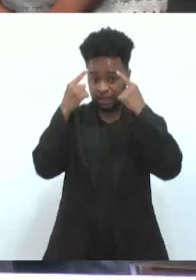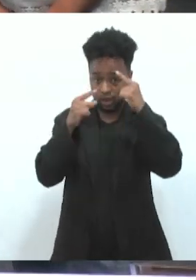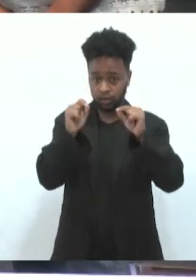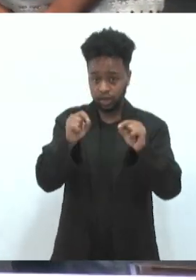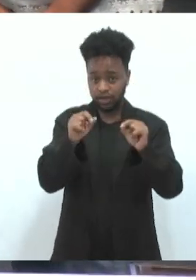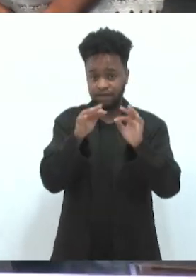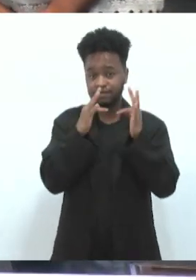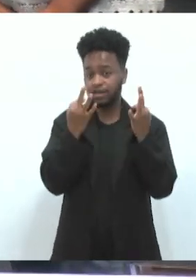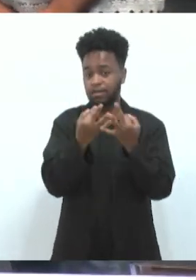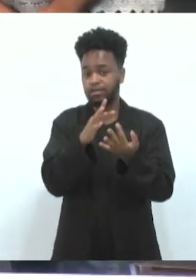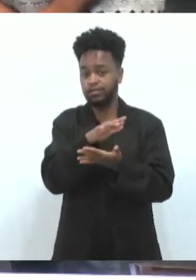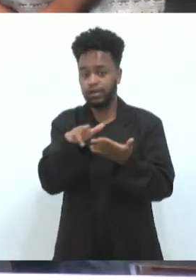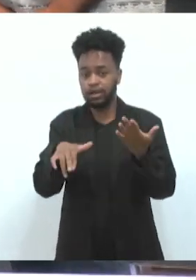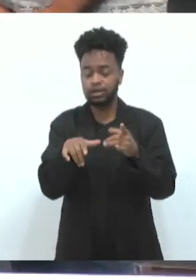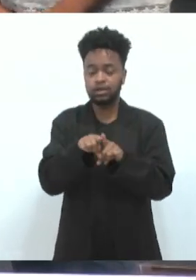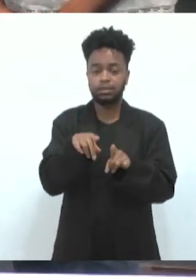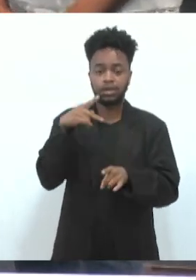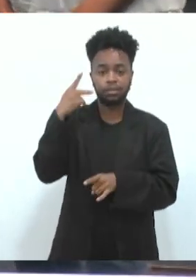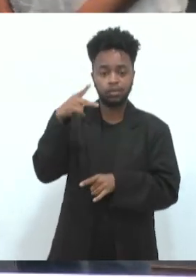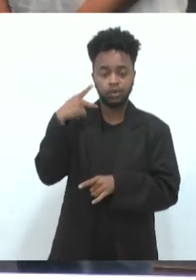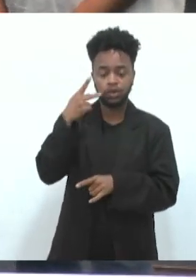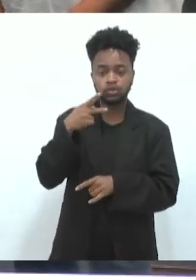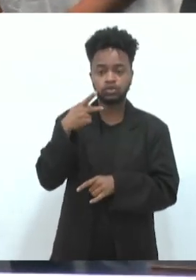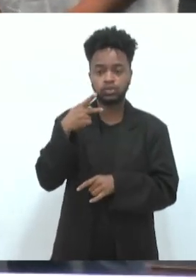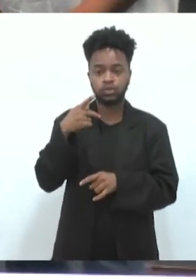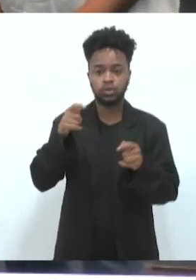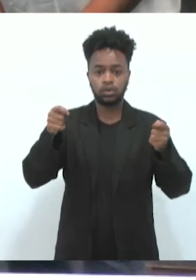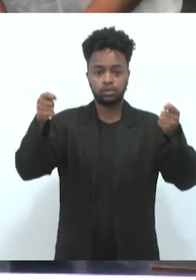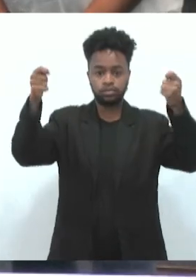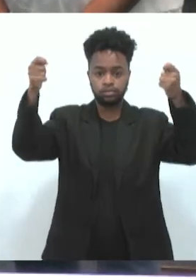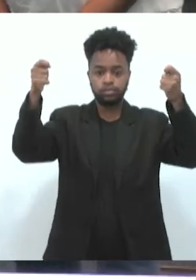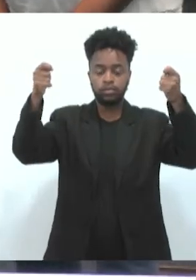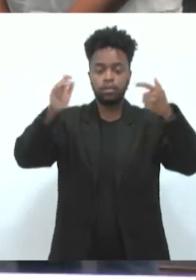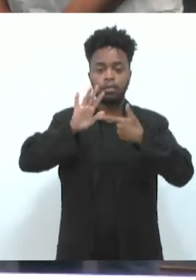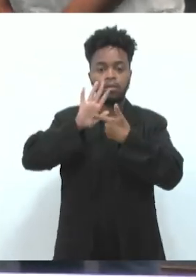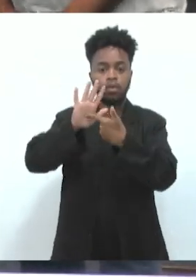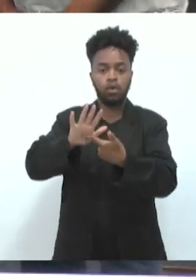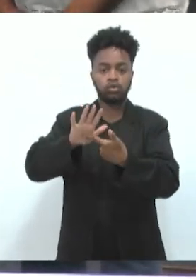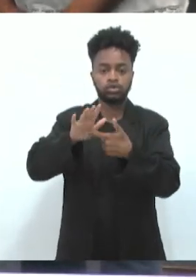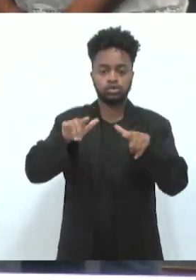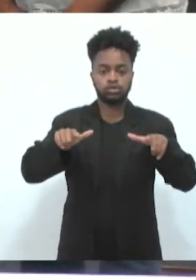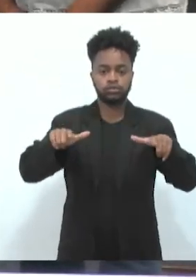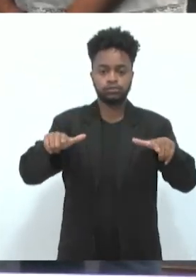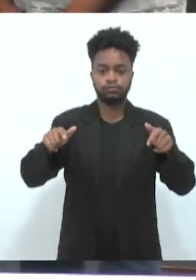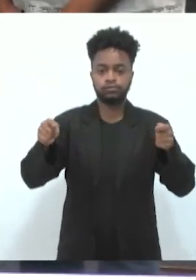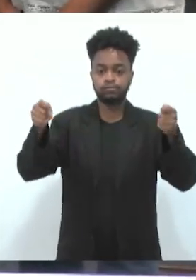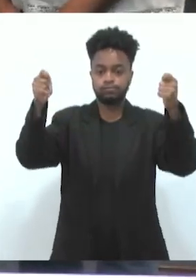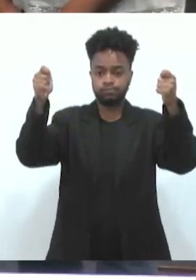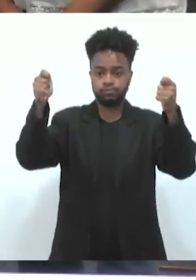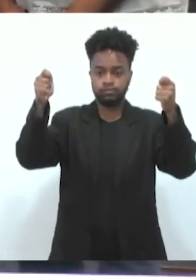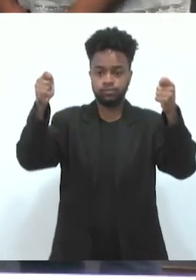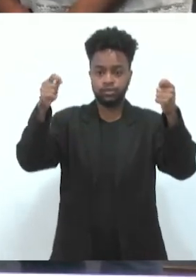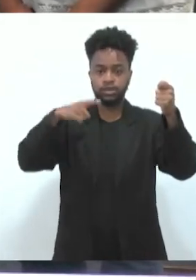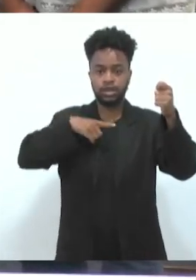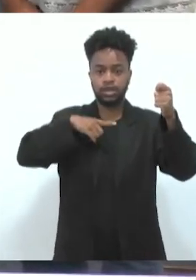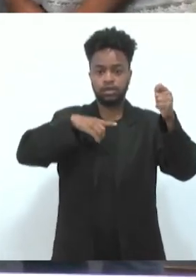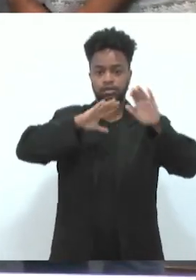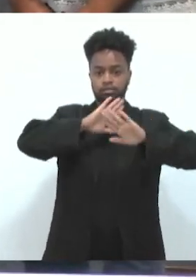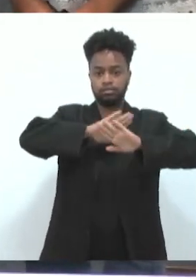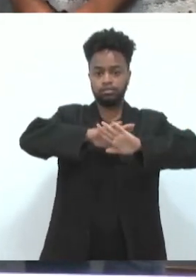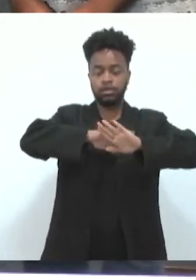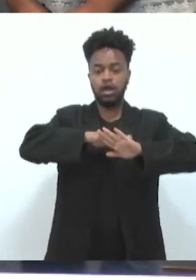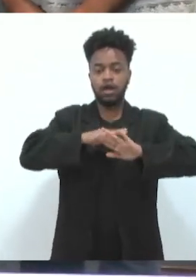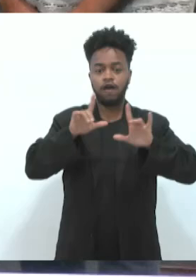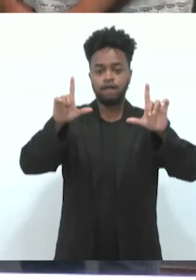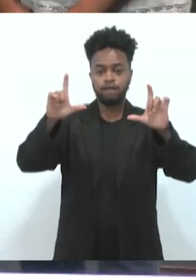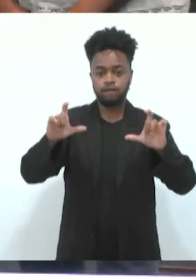e vários dos parlamentares levantem esses certificados, tendo por trás a foto da Eunice,